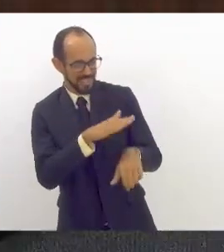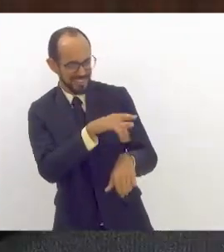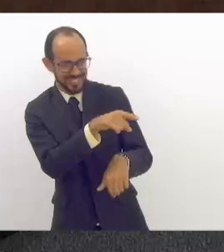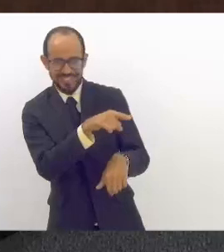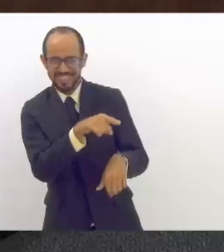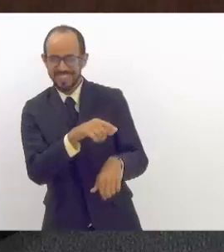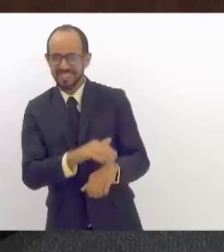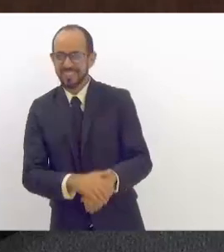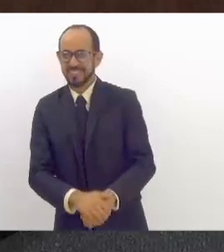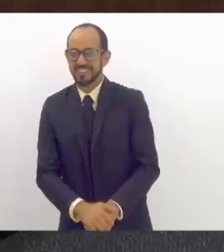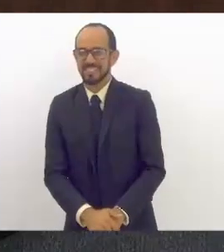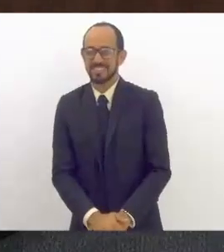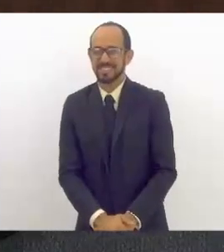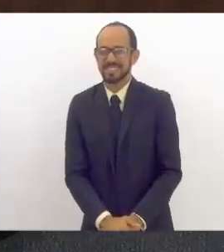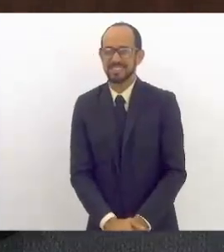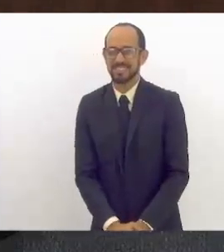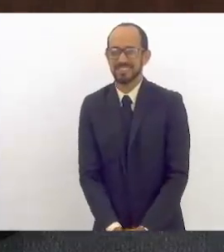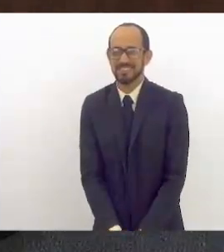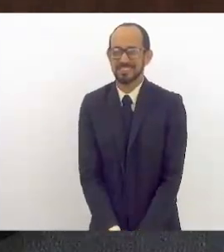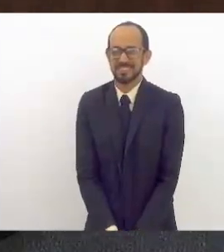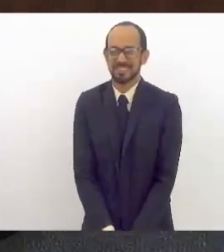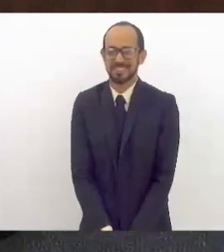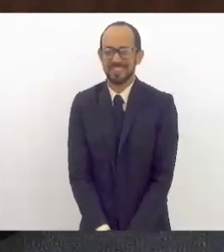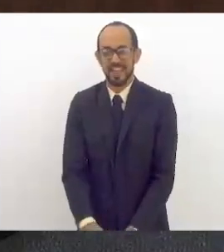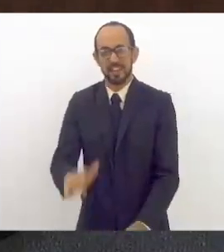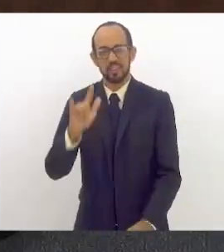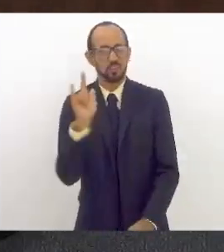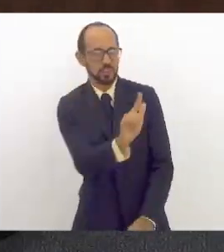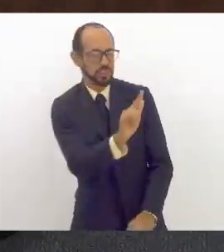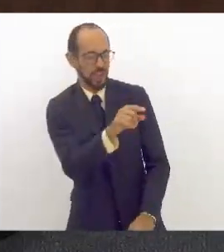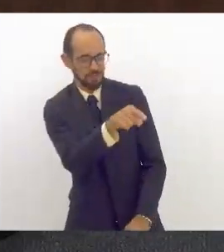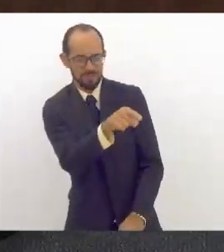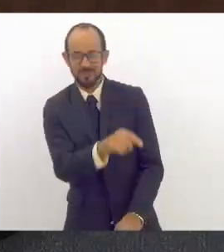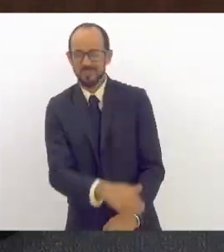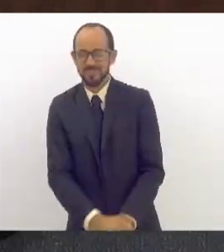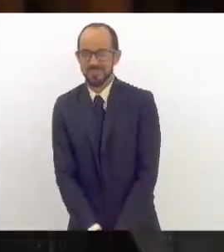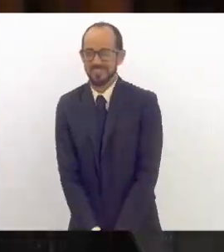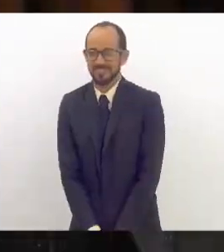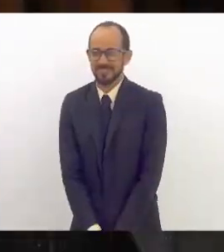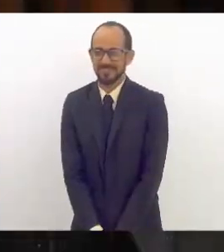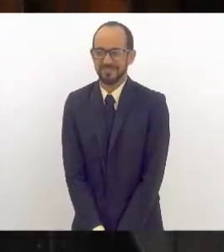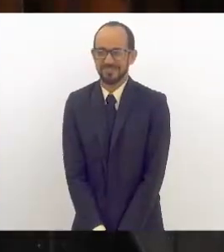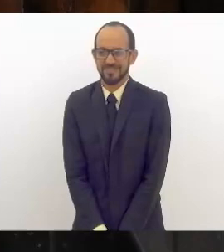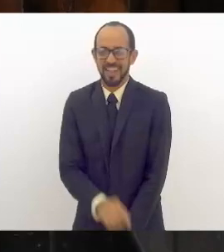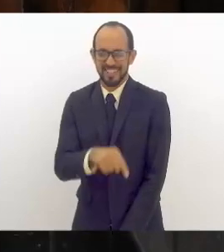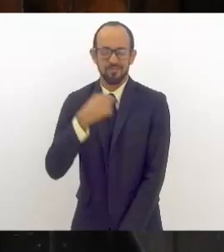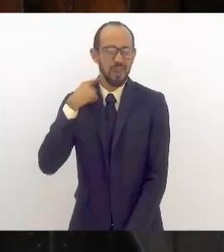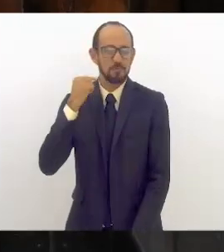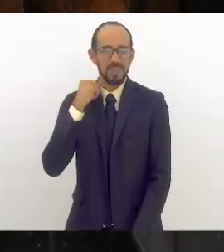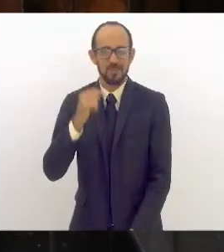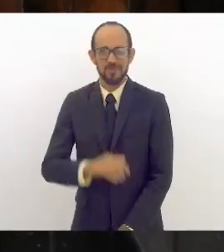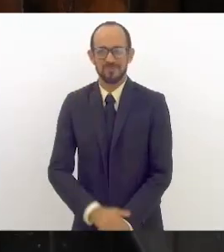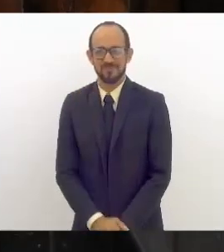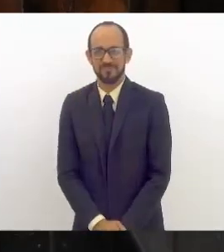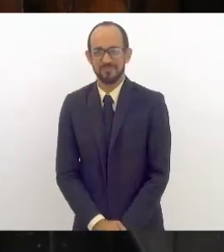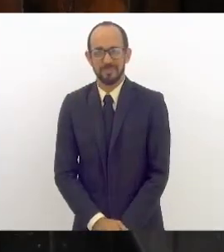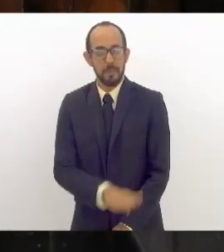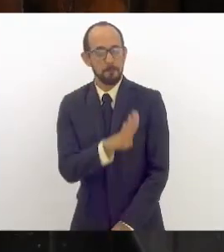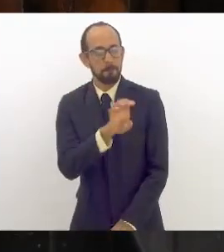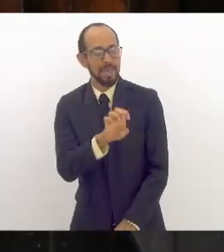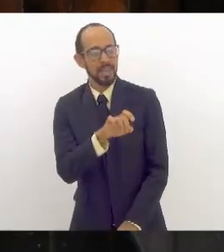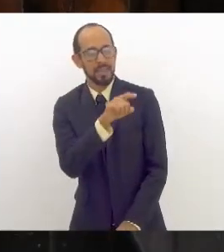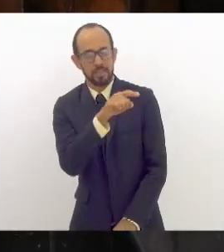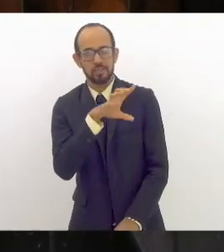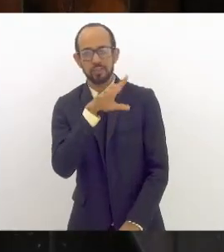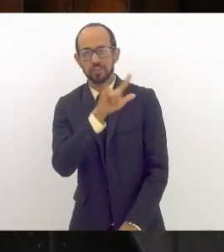pessoal te amo moleque aqui é Mengão B um beijo te amo